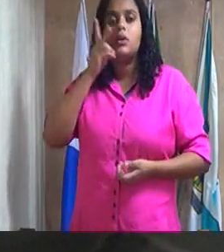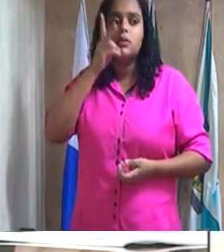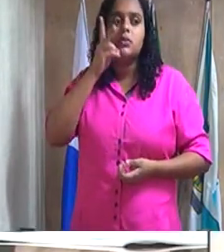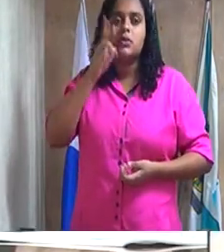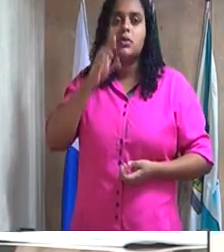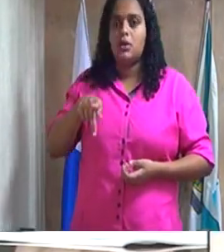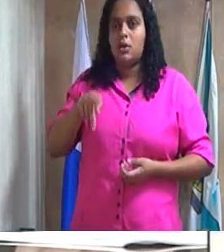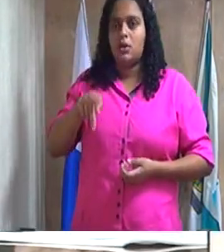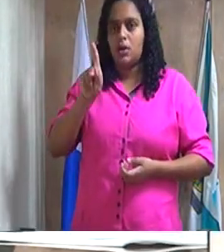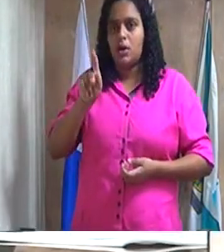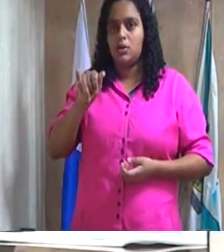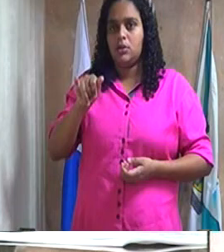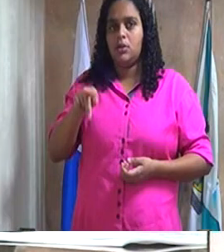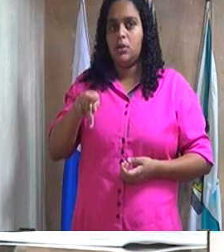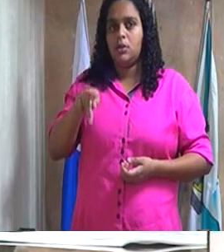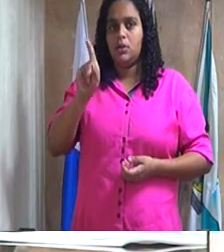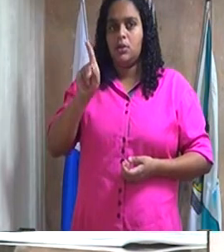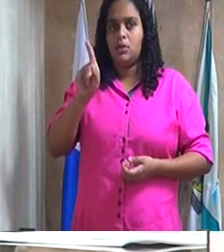Catite.